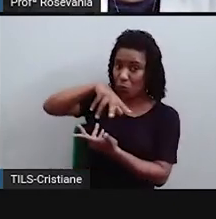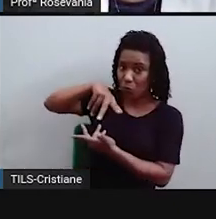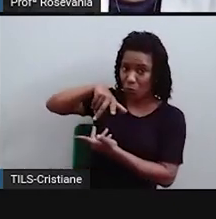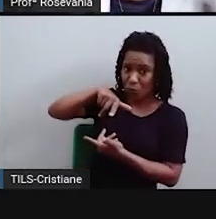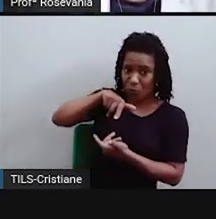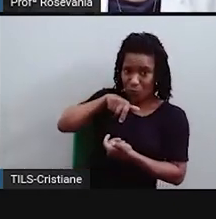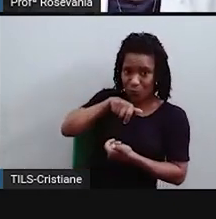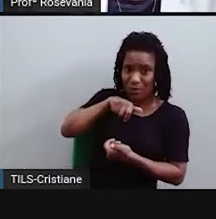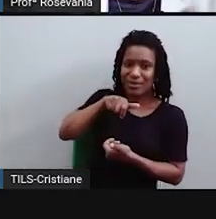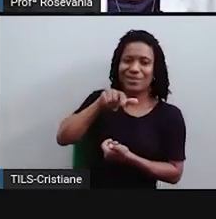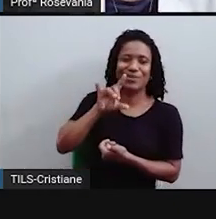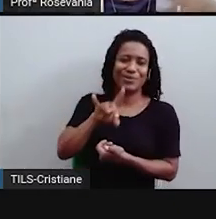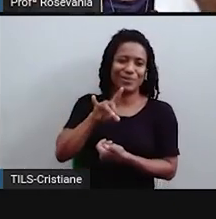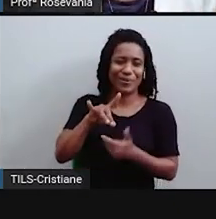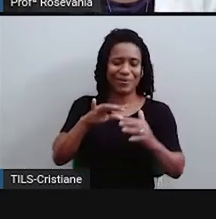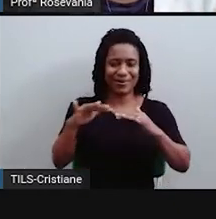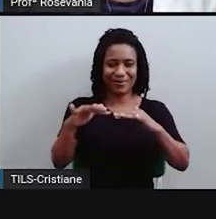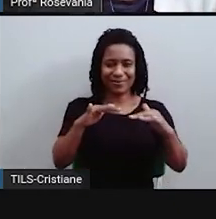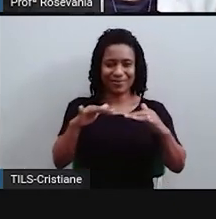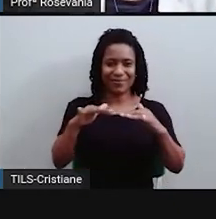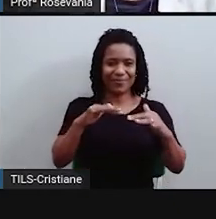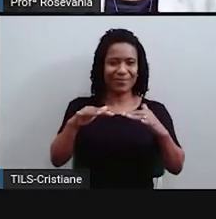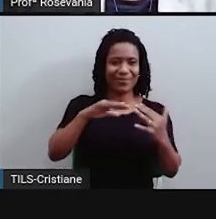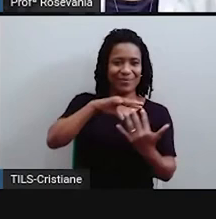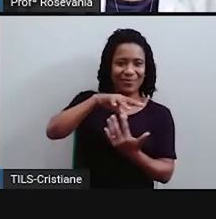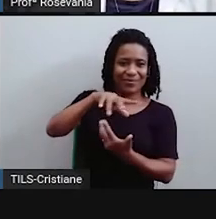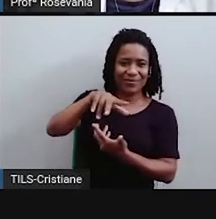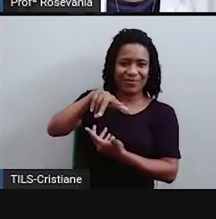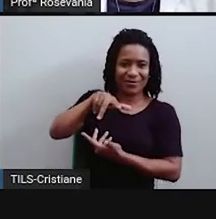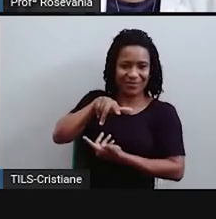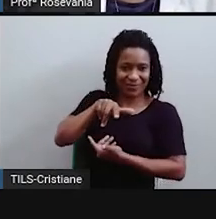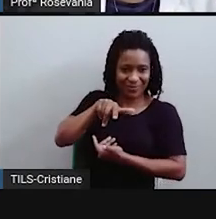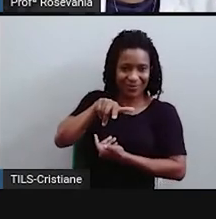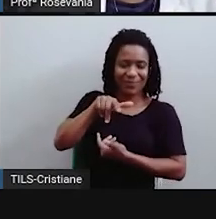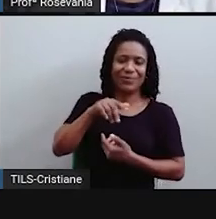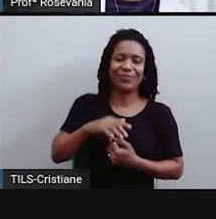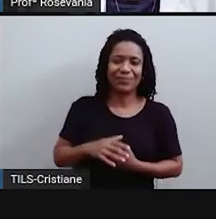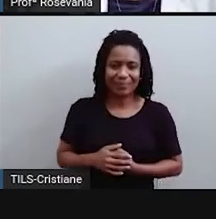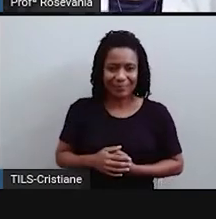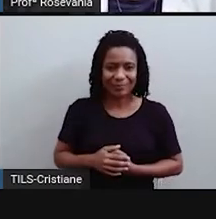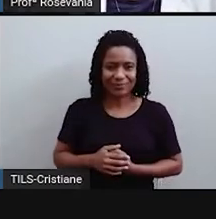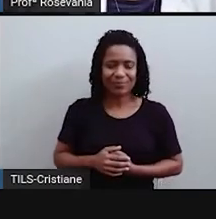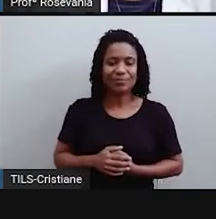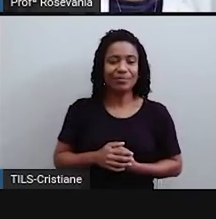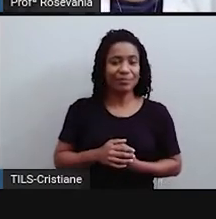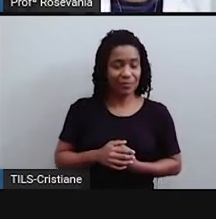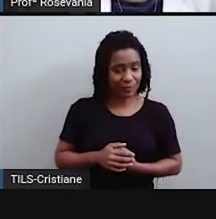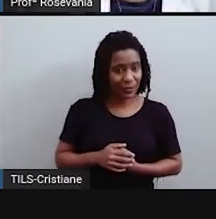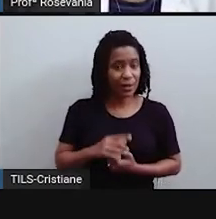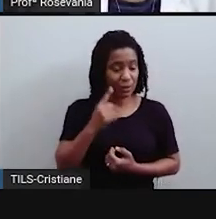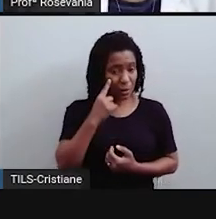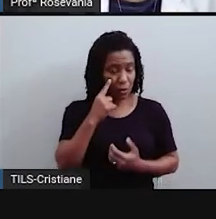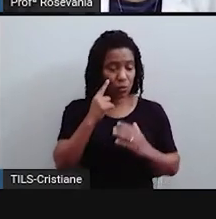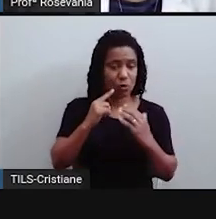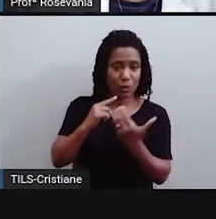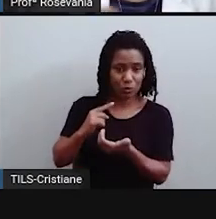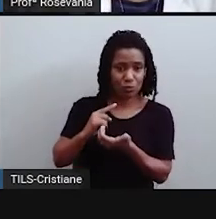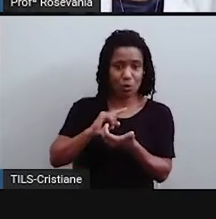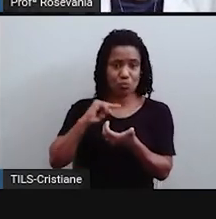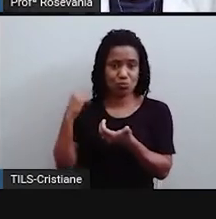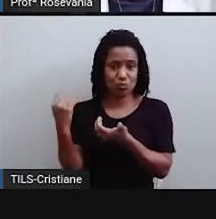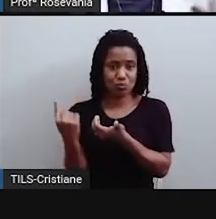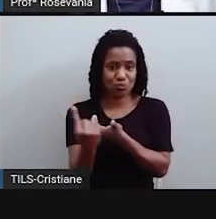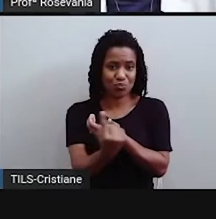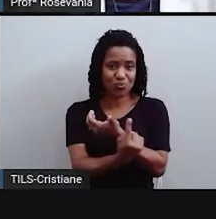torno do Sol, né? E não o Sol que está dando uma volta em torno da gente. quando a gente dá a volta em torno do Sol, é o movimento de